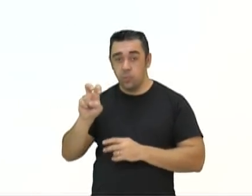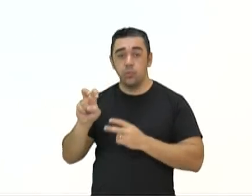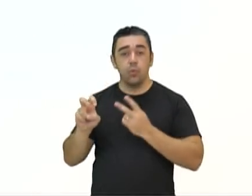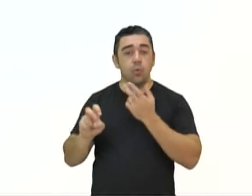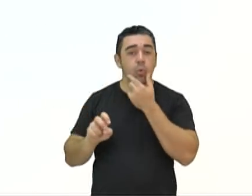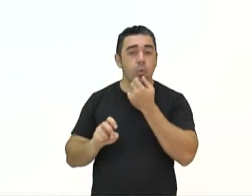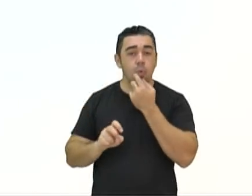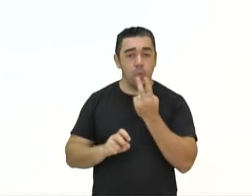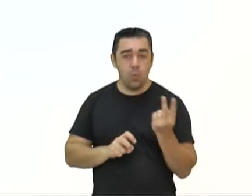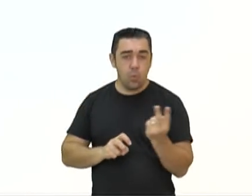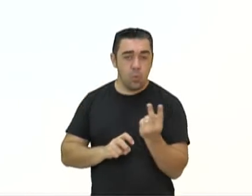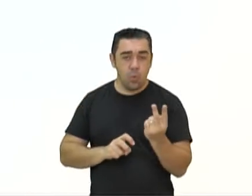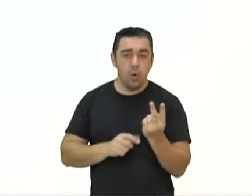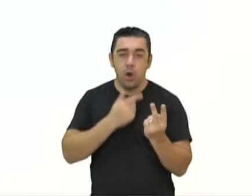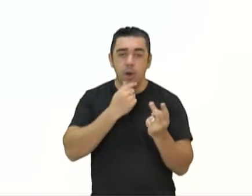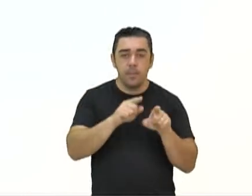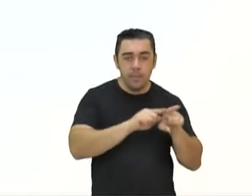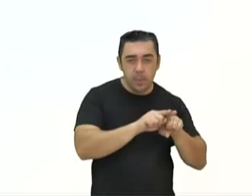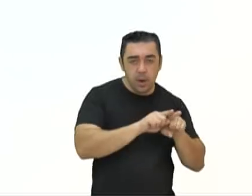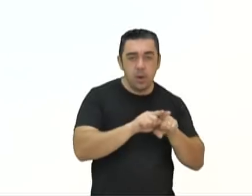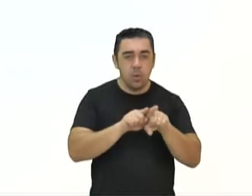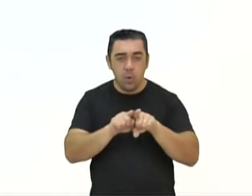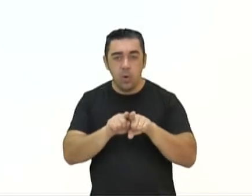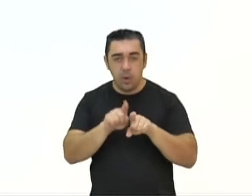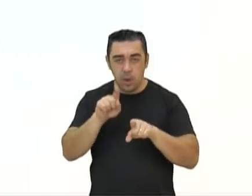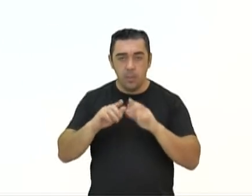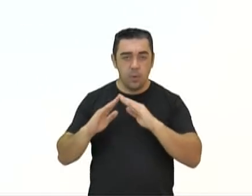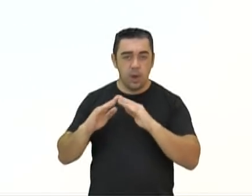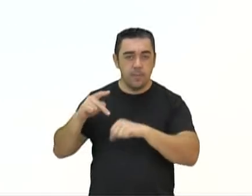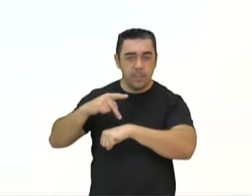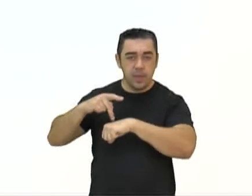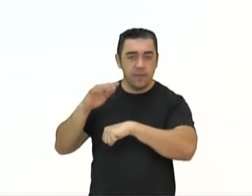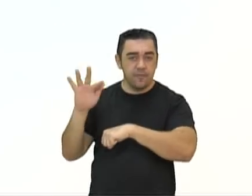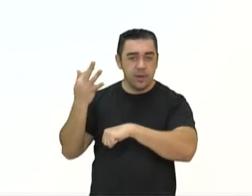irmãos franceses, o Bruno e Dominique